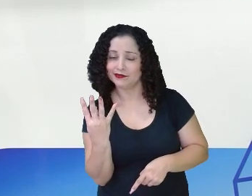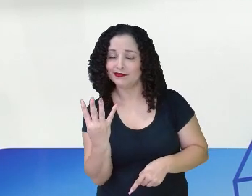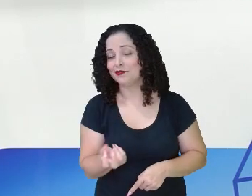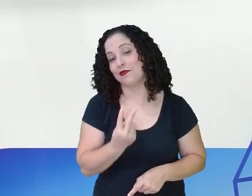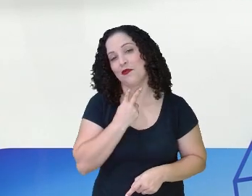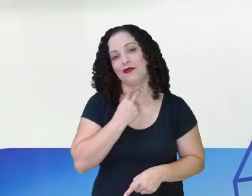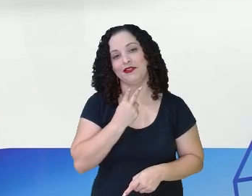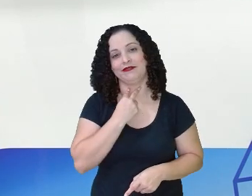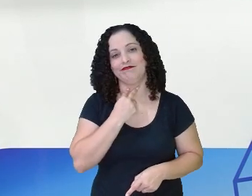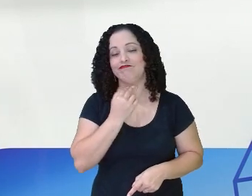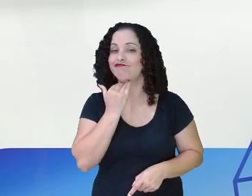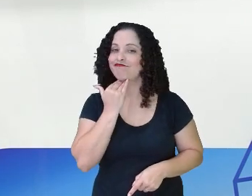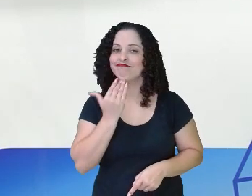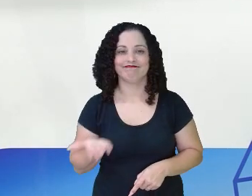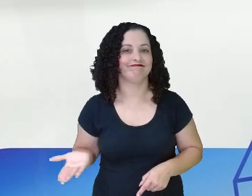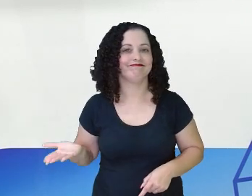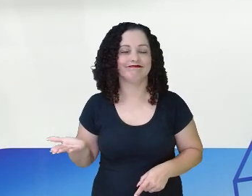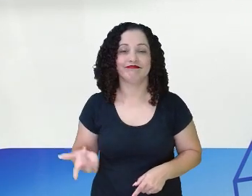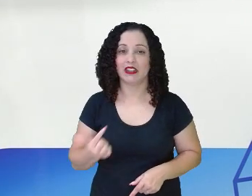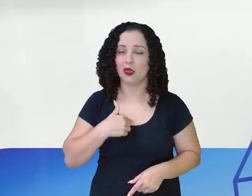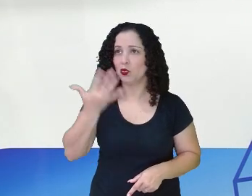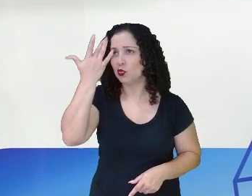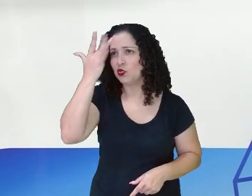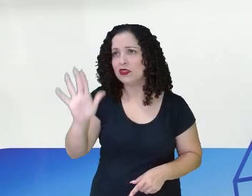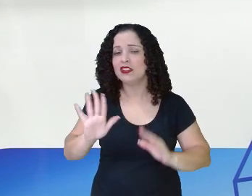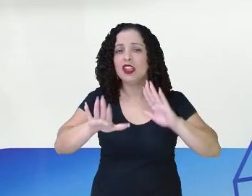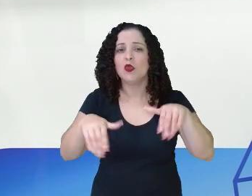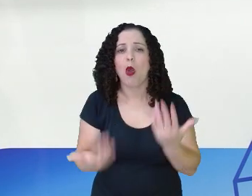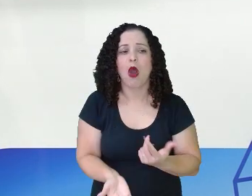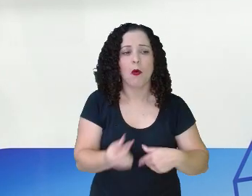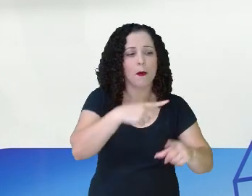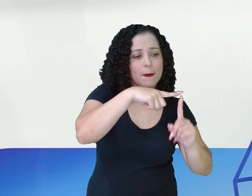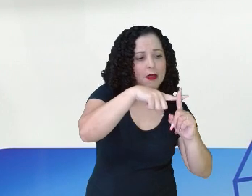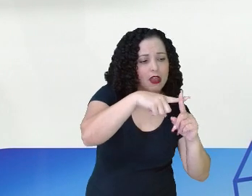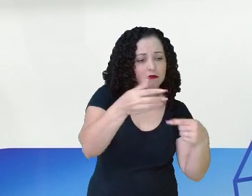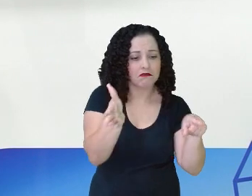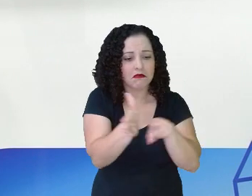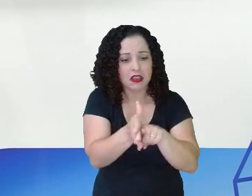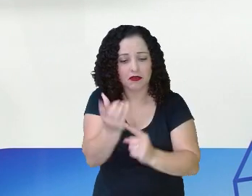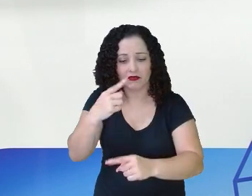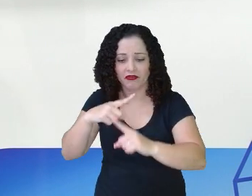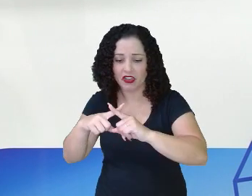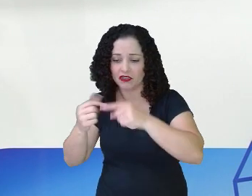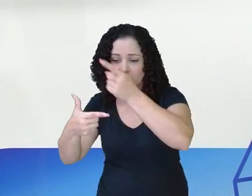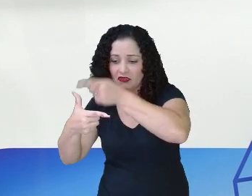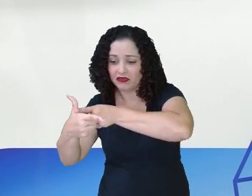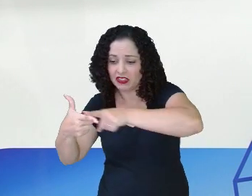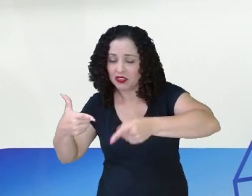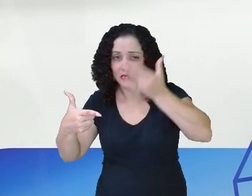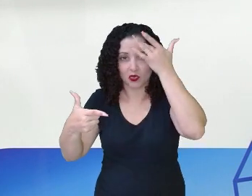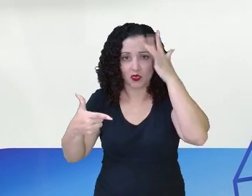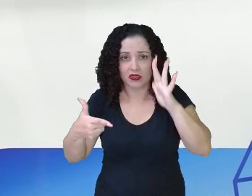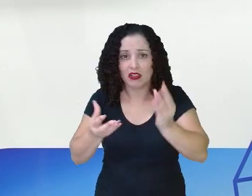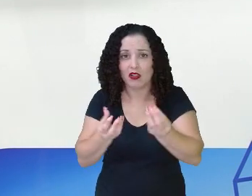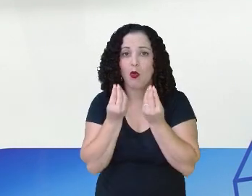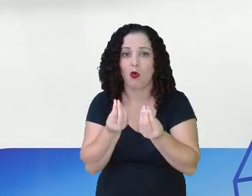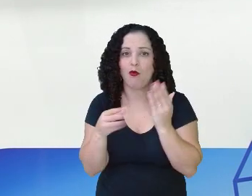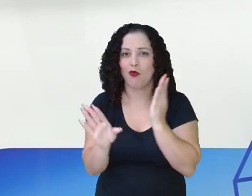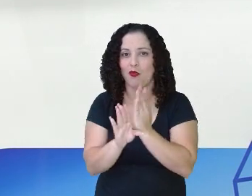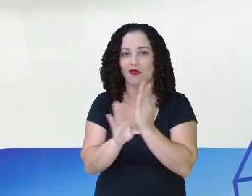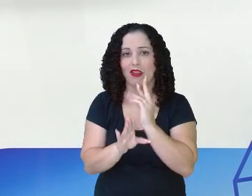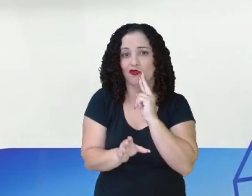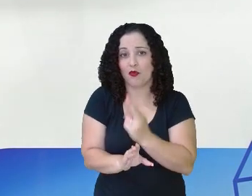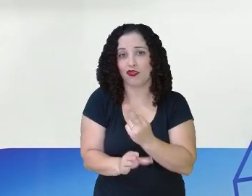não. Então, se eu não sei qual operação utilizar, eu também não vou encontrar o resultado